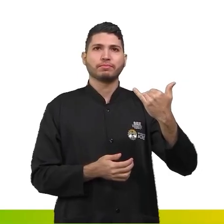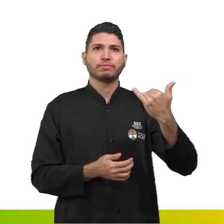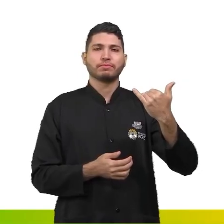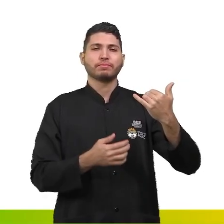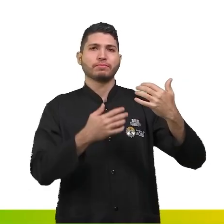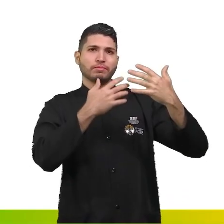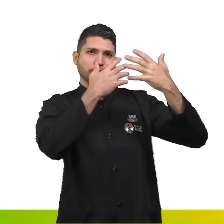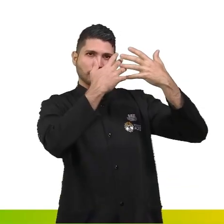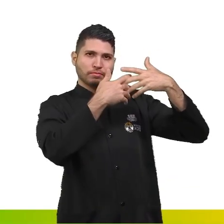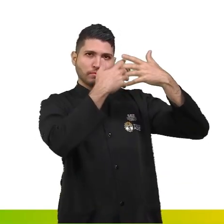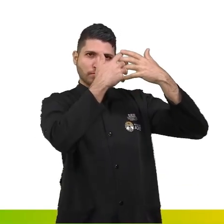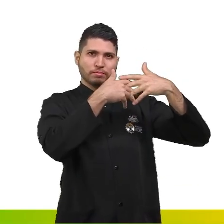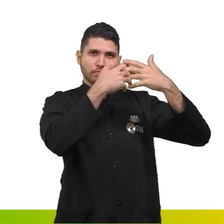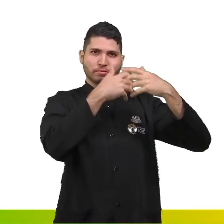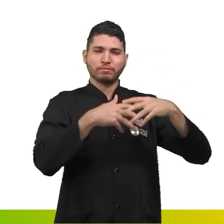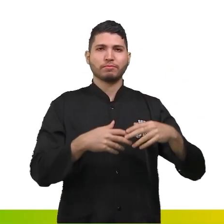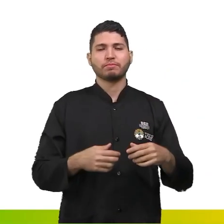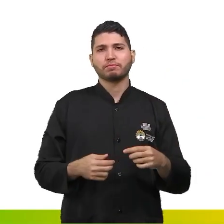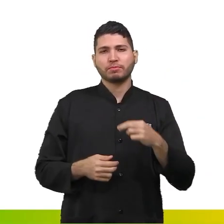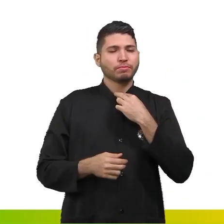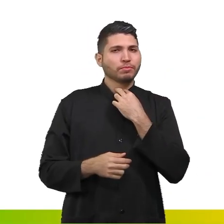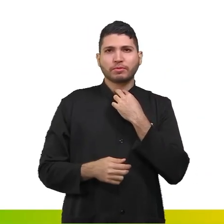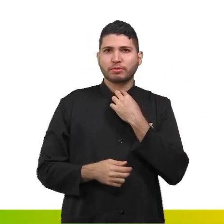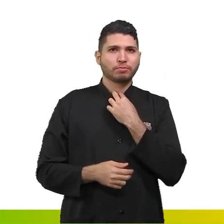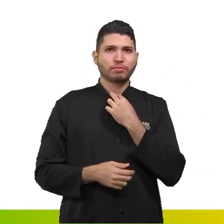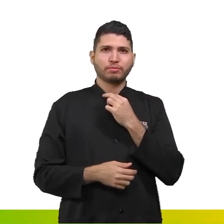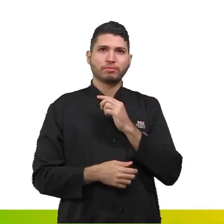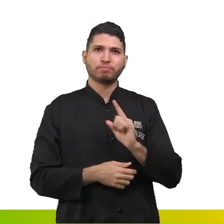de filosofias não europeias.